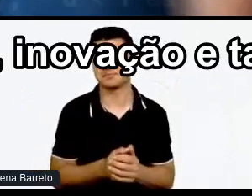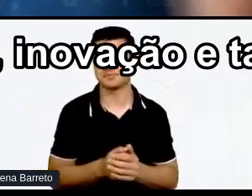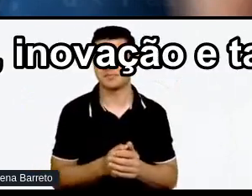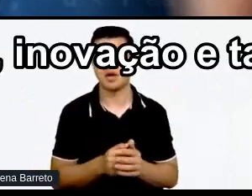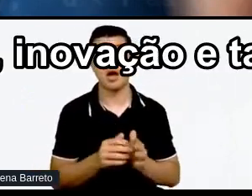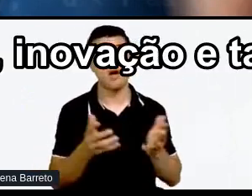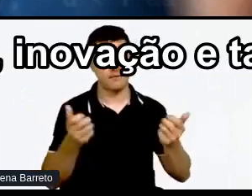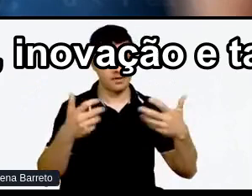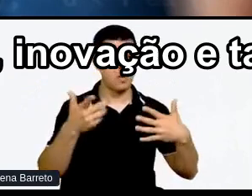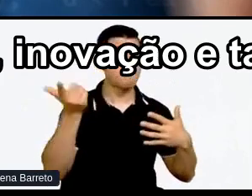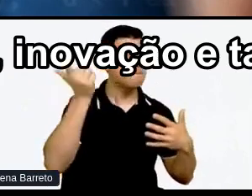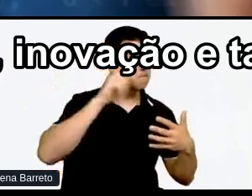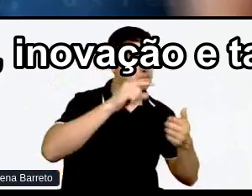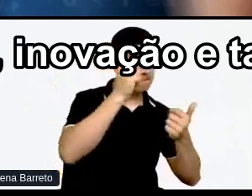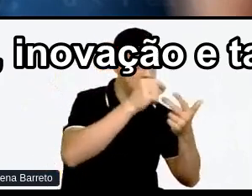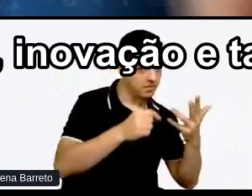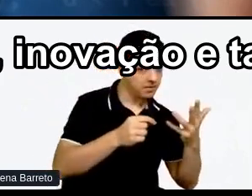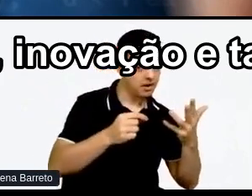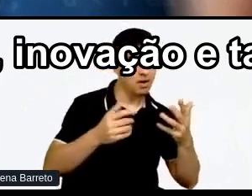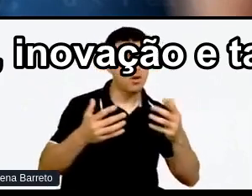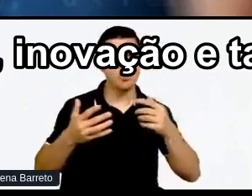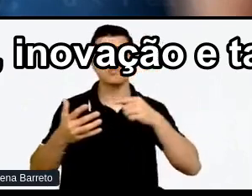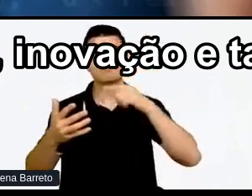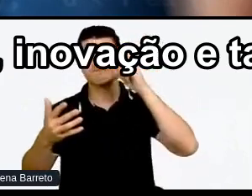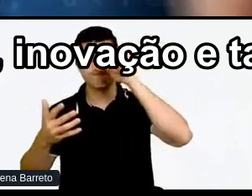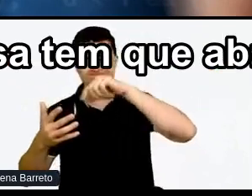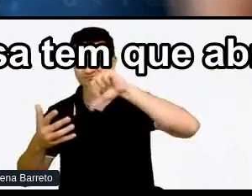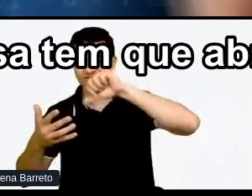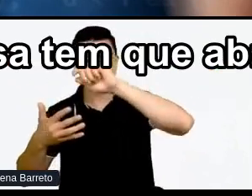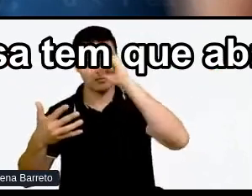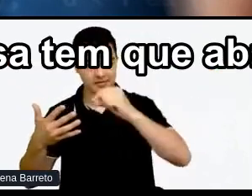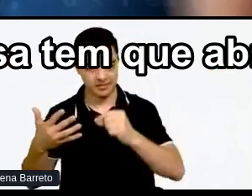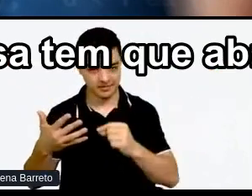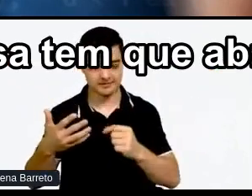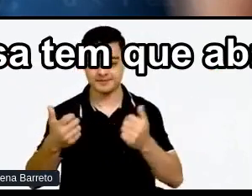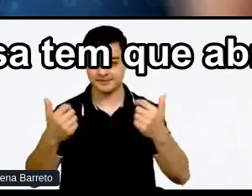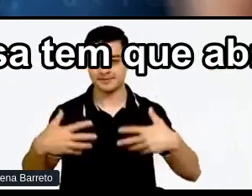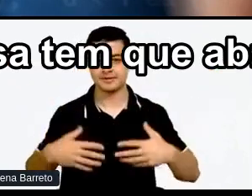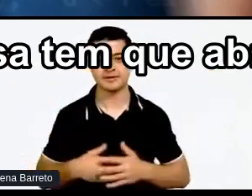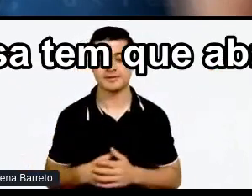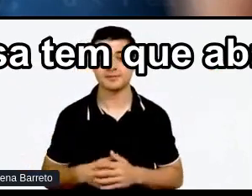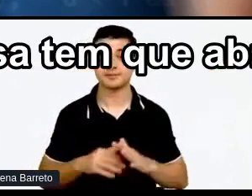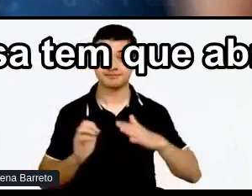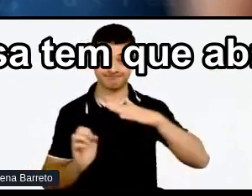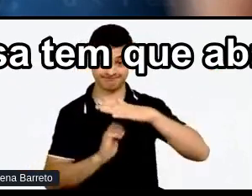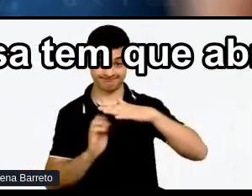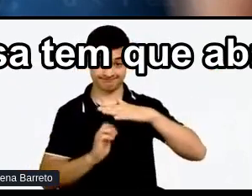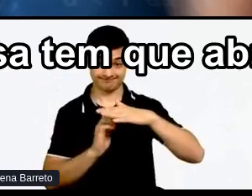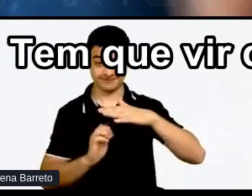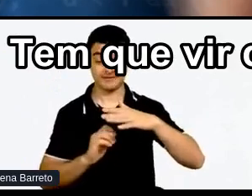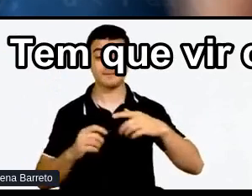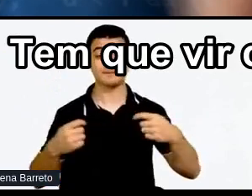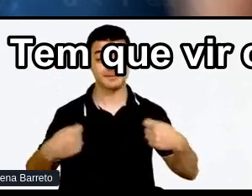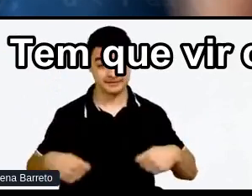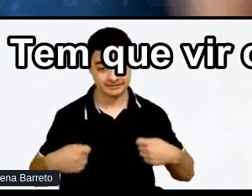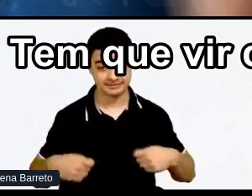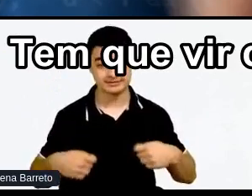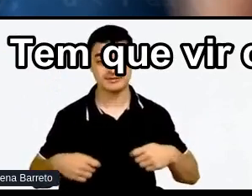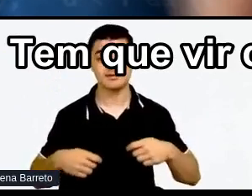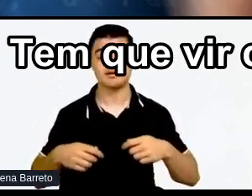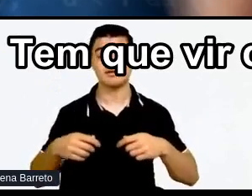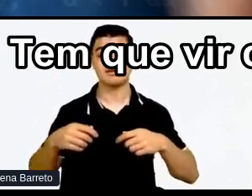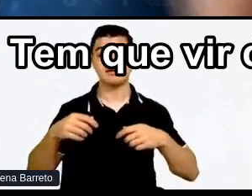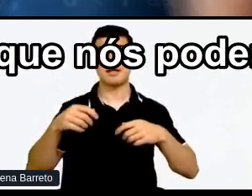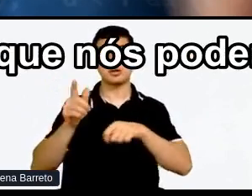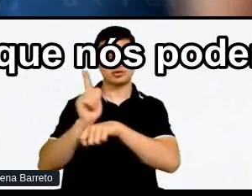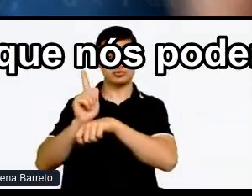A reputação, inovação e também atrair fornecedores. A empresa ela tem que abraçar muito essa causa, né? Tem que vir da alta